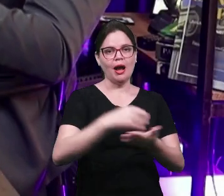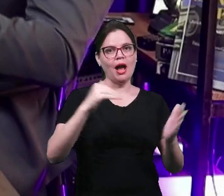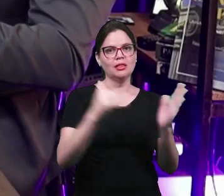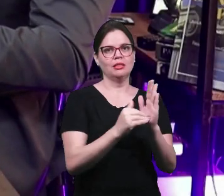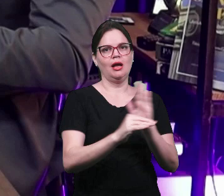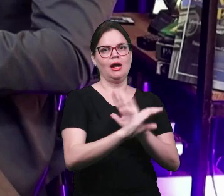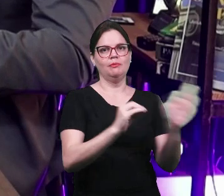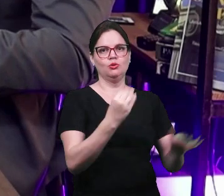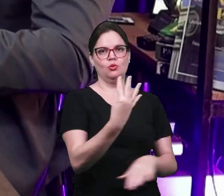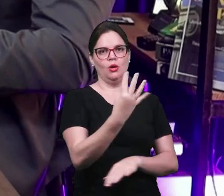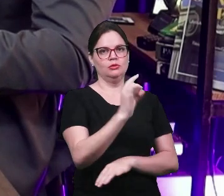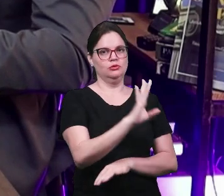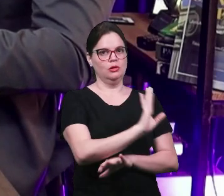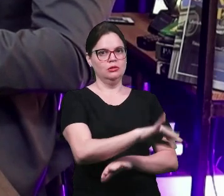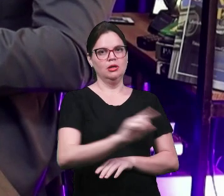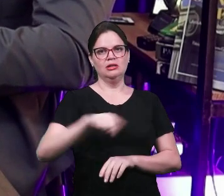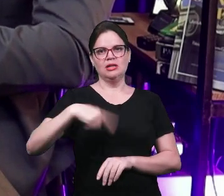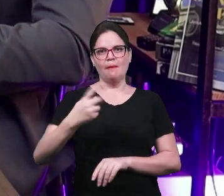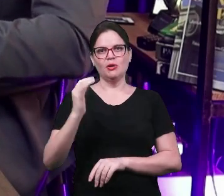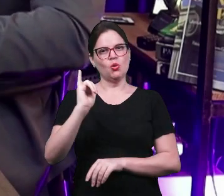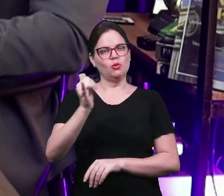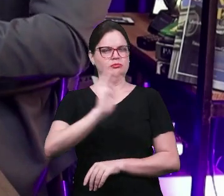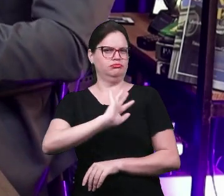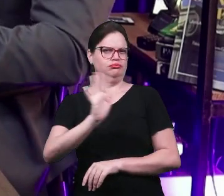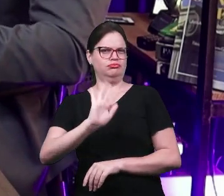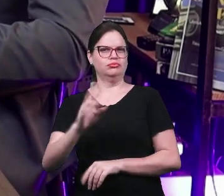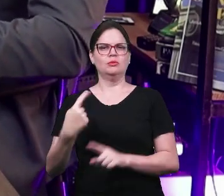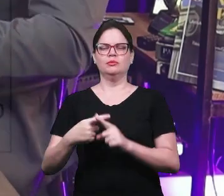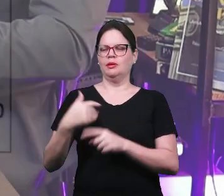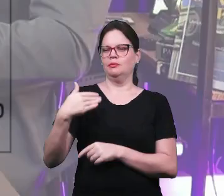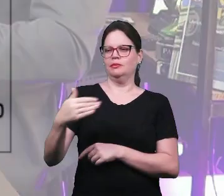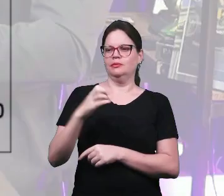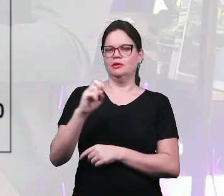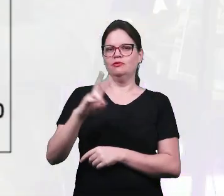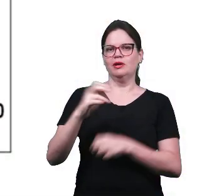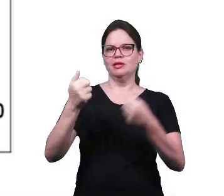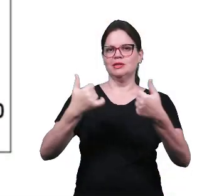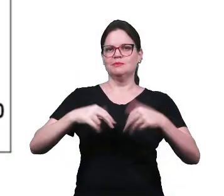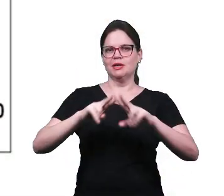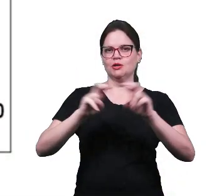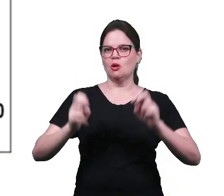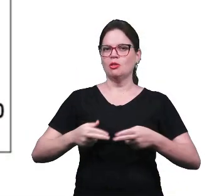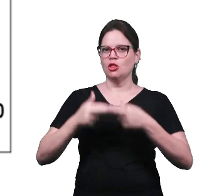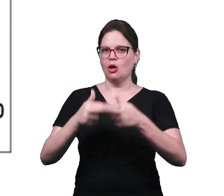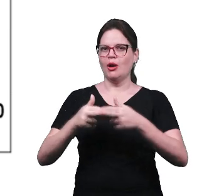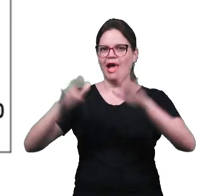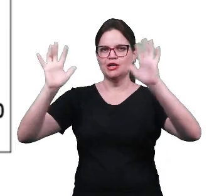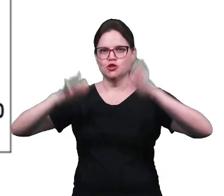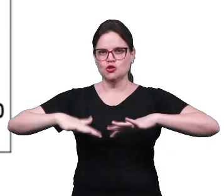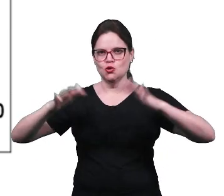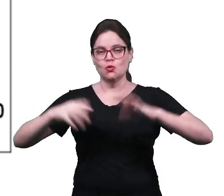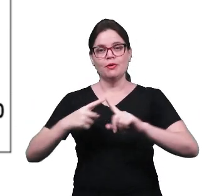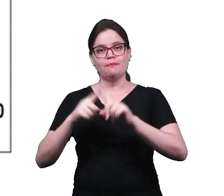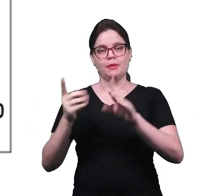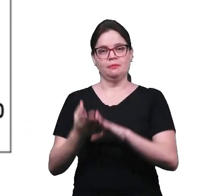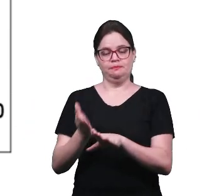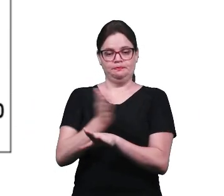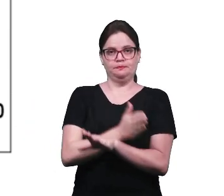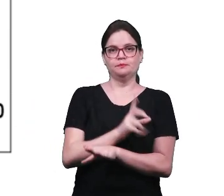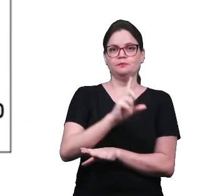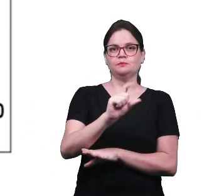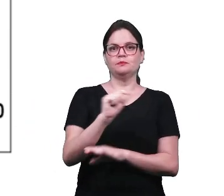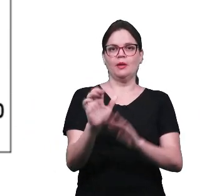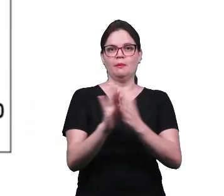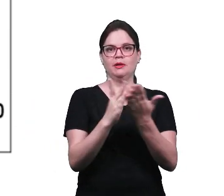os próximos episódios, nós vamos falar sobre o dilúvio, né? Sim. Sobre Noé, que é a 10ª geração aqui, mas a Bíblia fala que